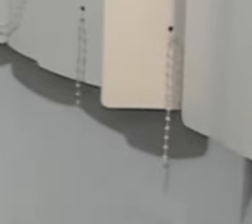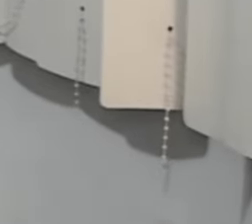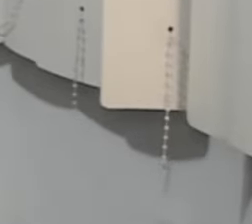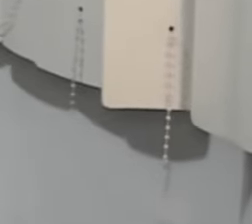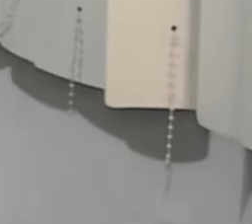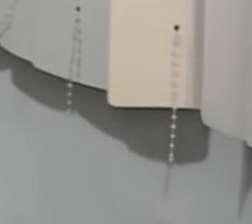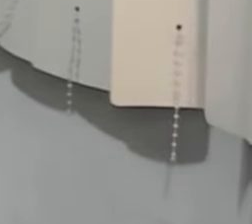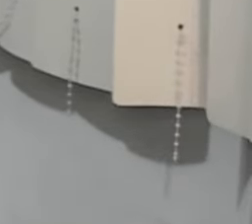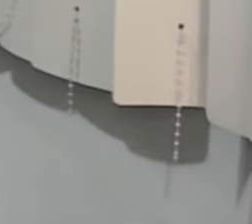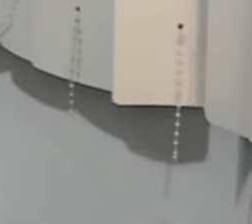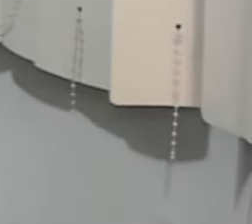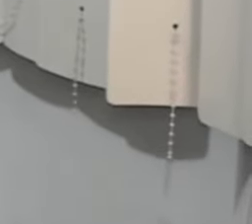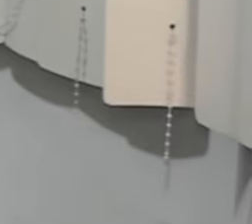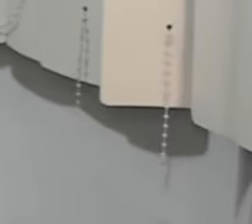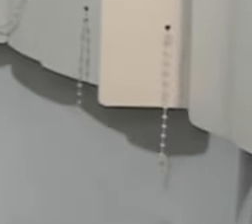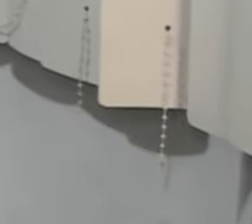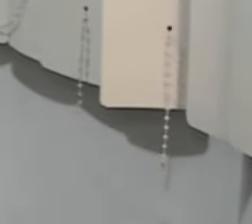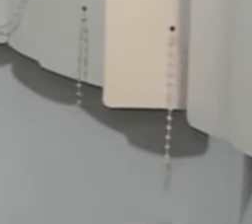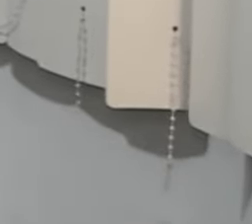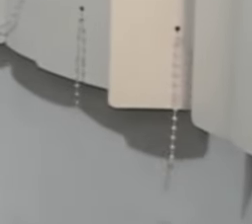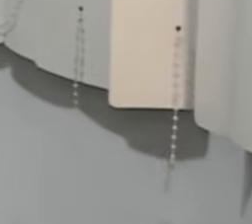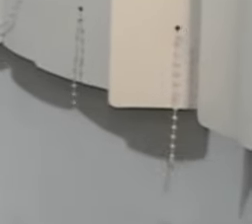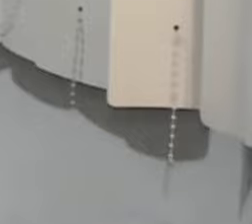pela democracia que merecemos.